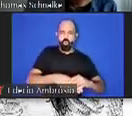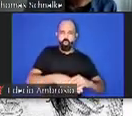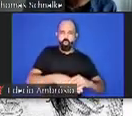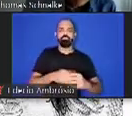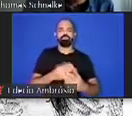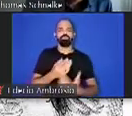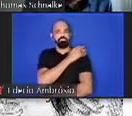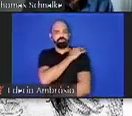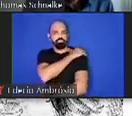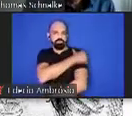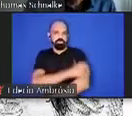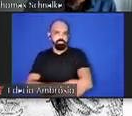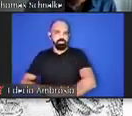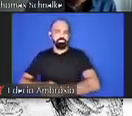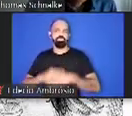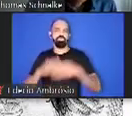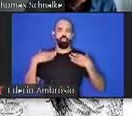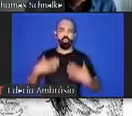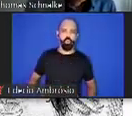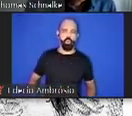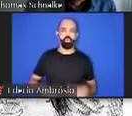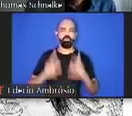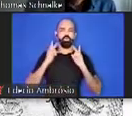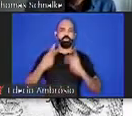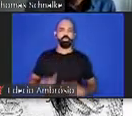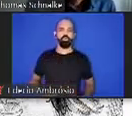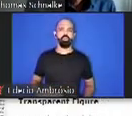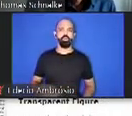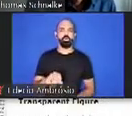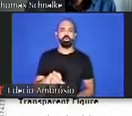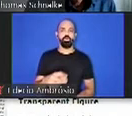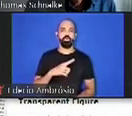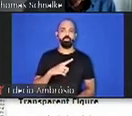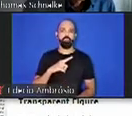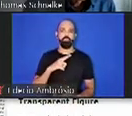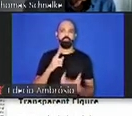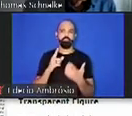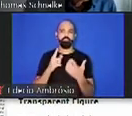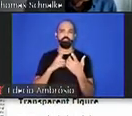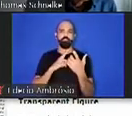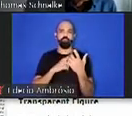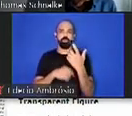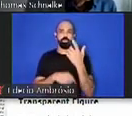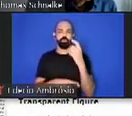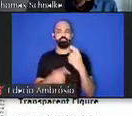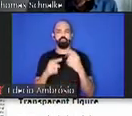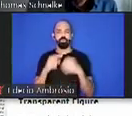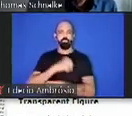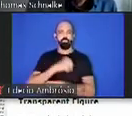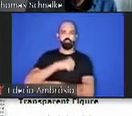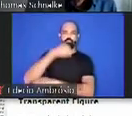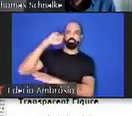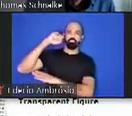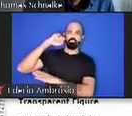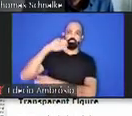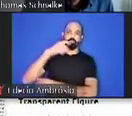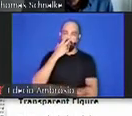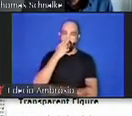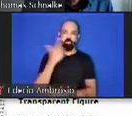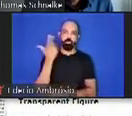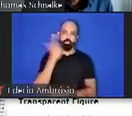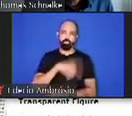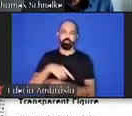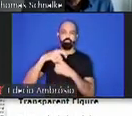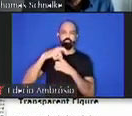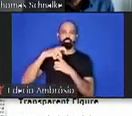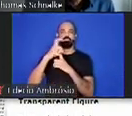humano, que é rotacionado diante dos nossos olhos. É o princípio da perspectiva múltipla. Outra ideia que